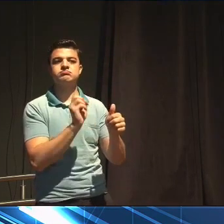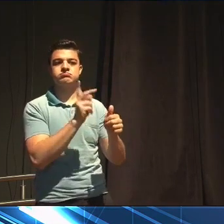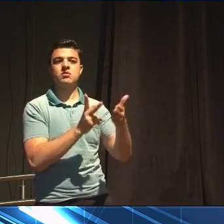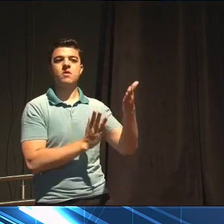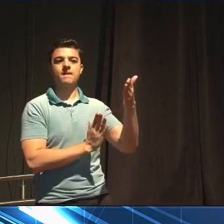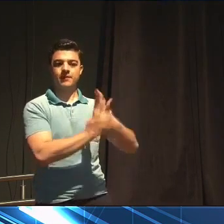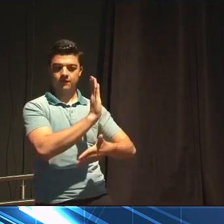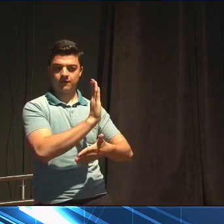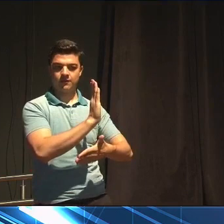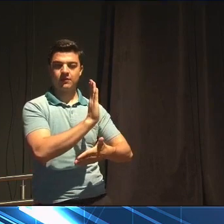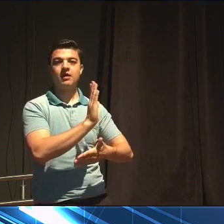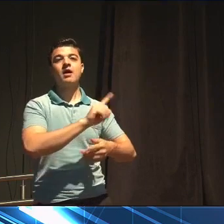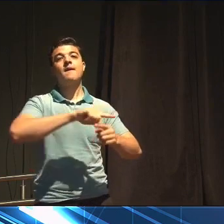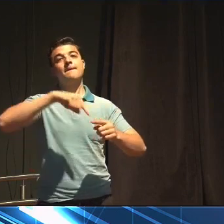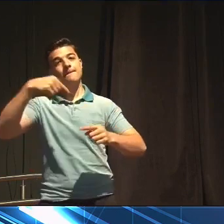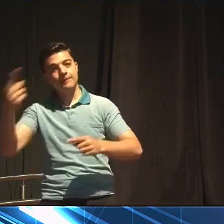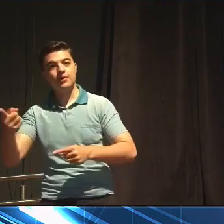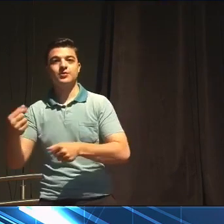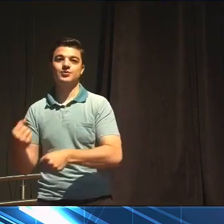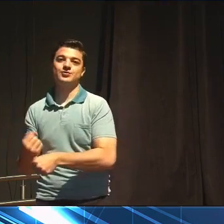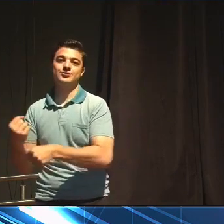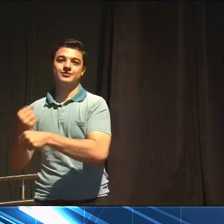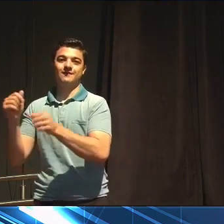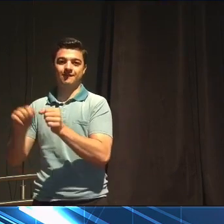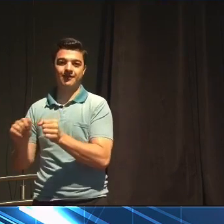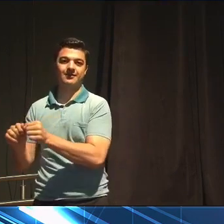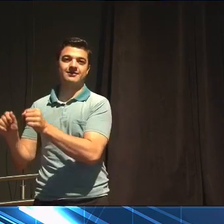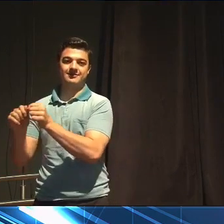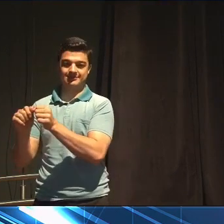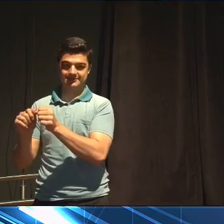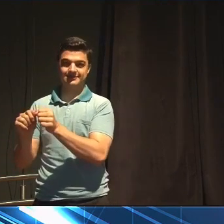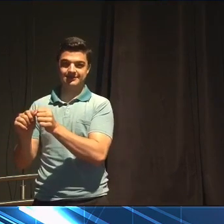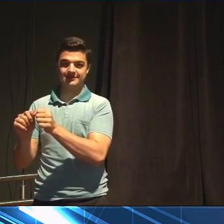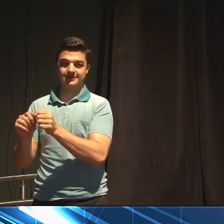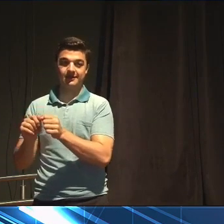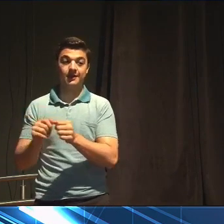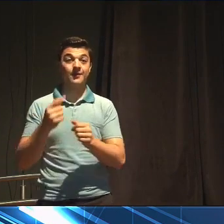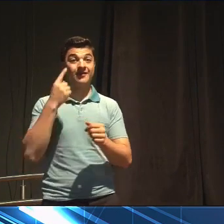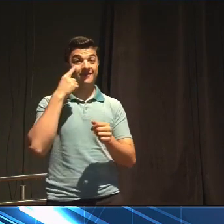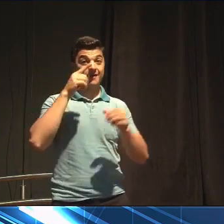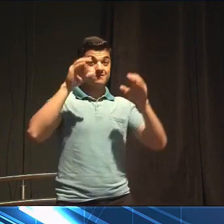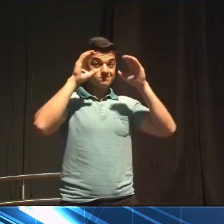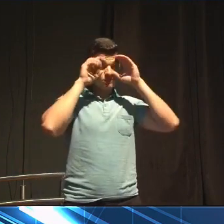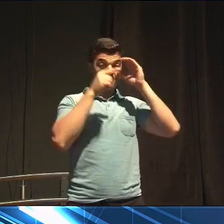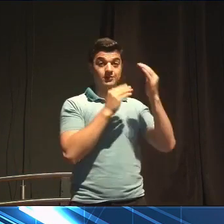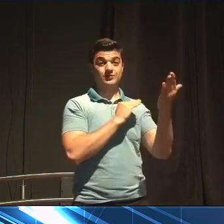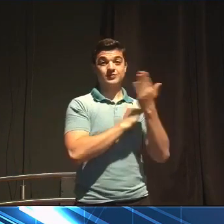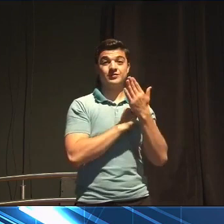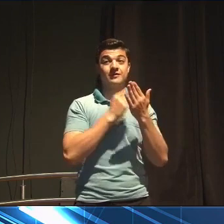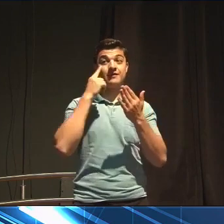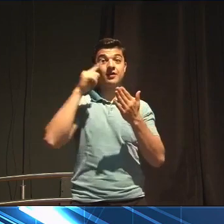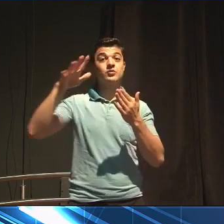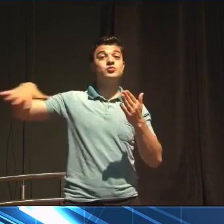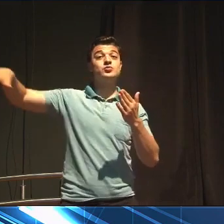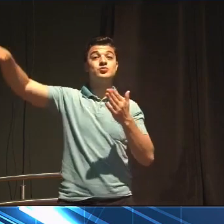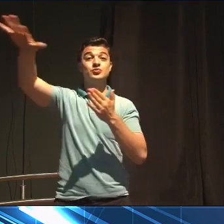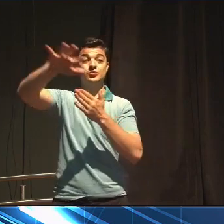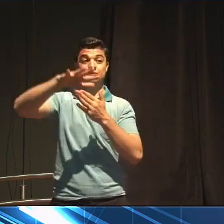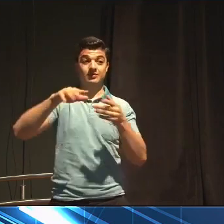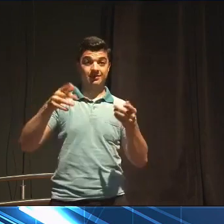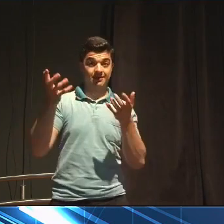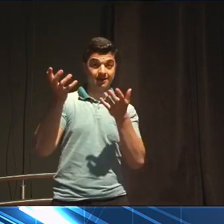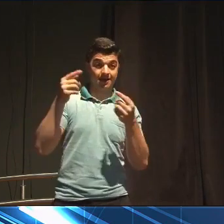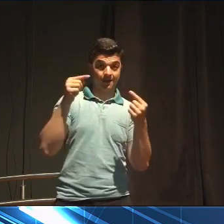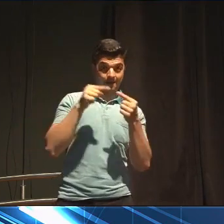daquela solução, e consiga entregar algo que seja realmente o que o mercado, que as pessoas esperam, já validado com a experiência